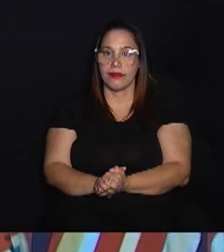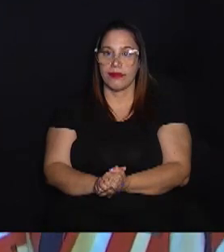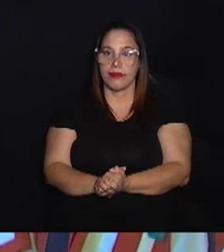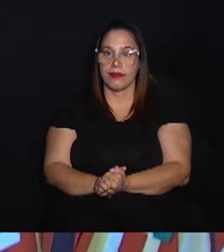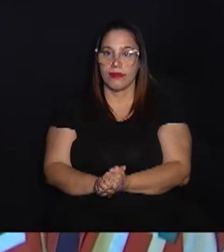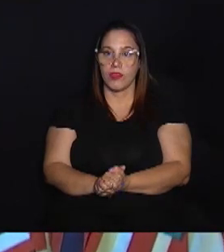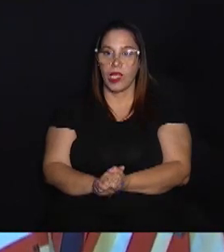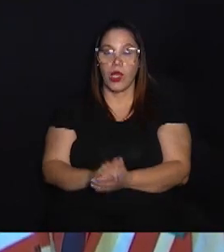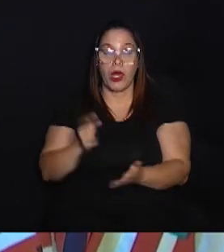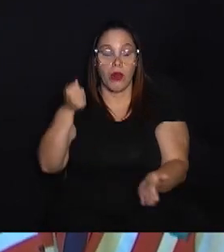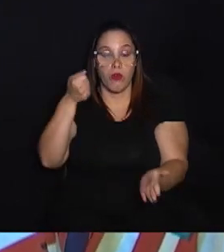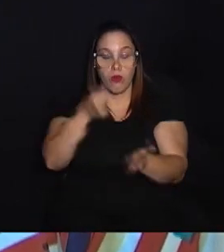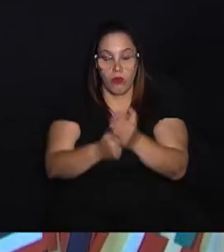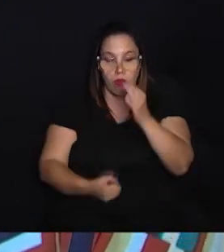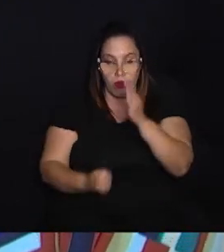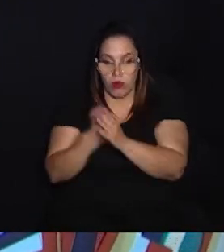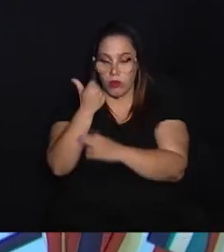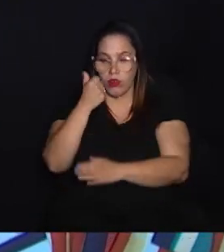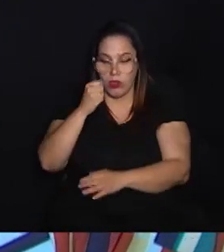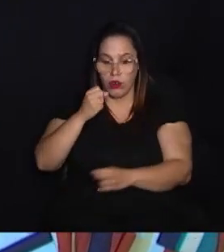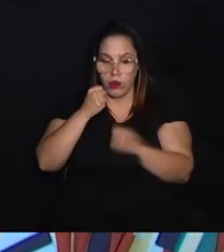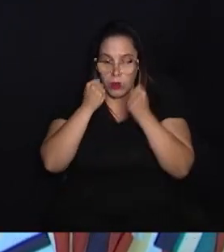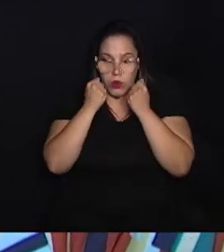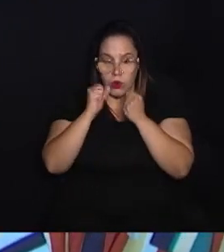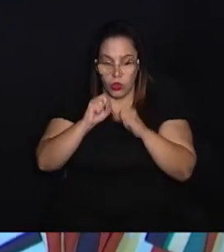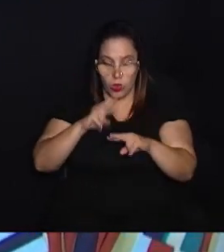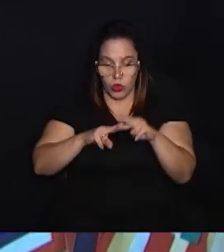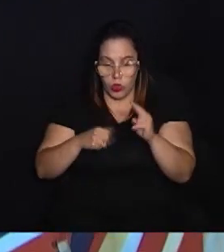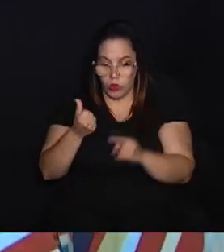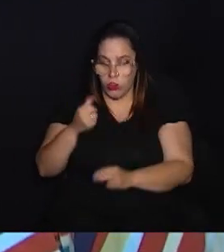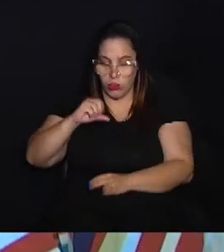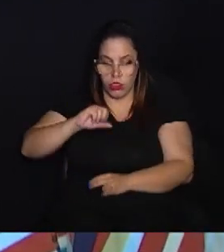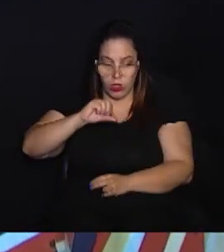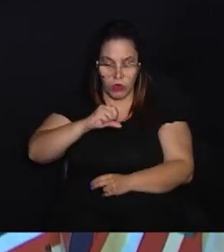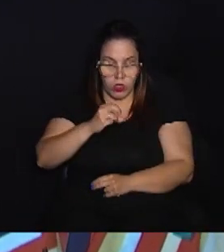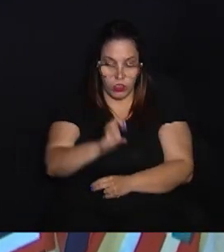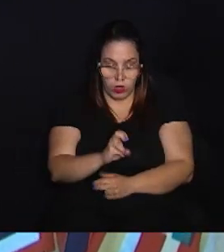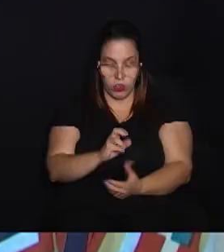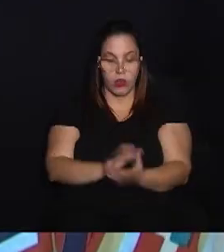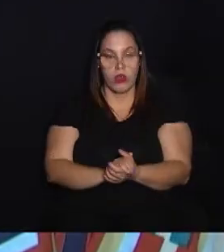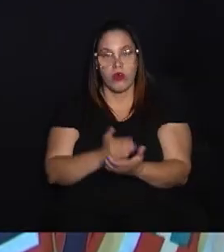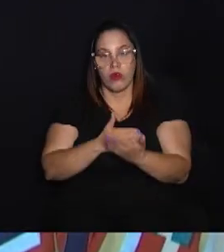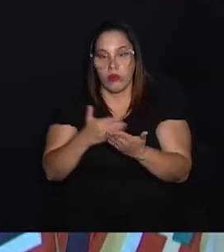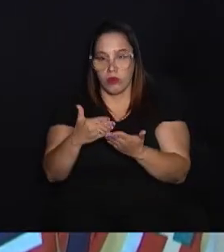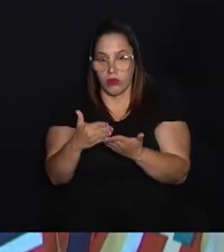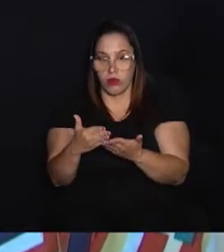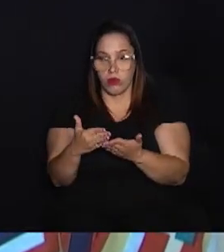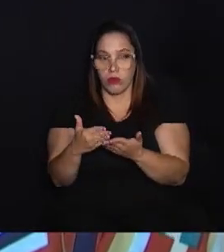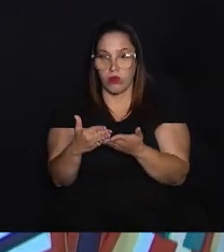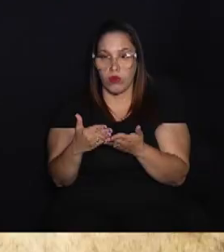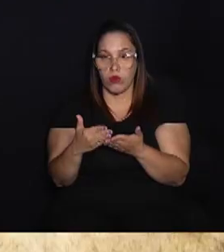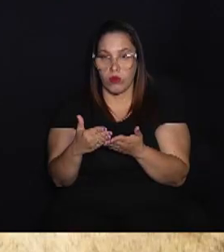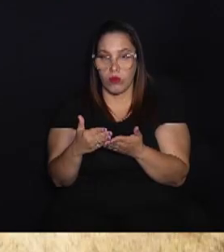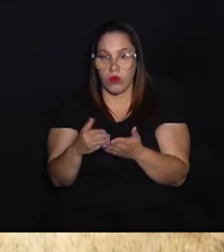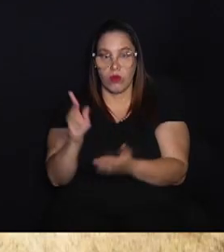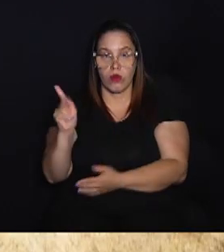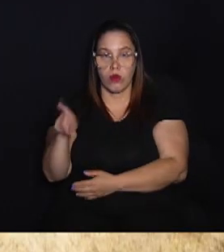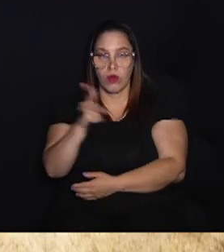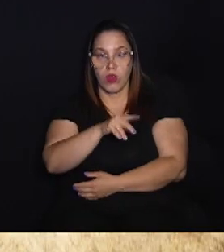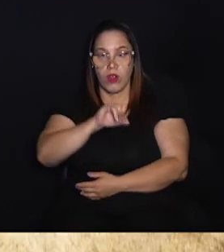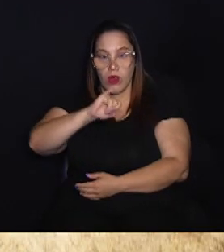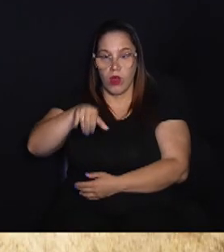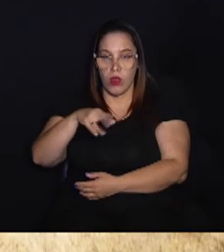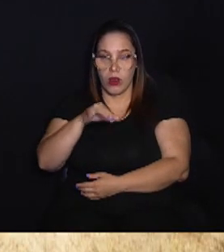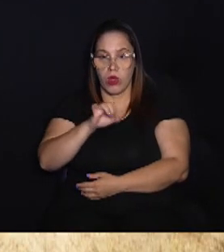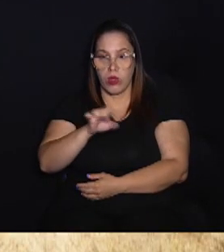Ele é fundado em julho de 1985, né? Por iniciativa do professor José Roberto